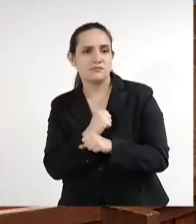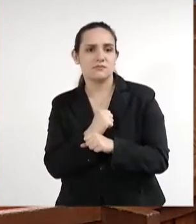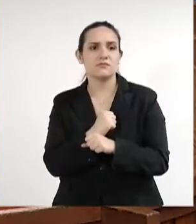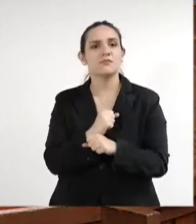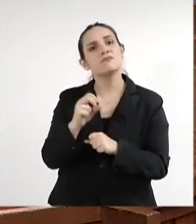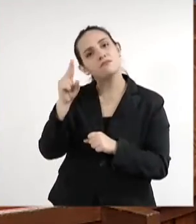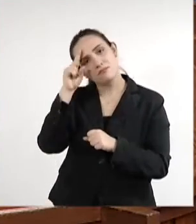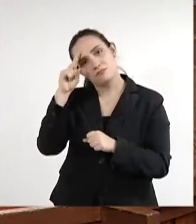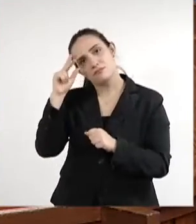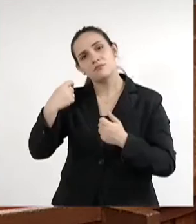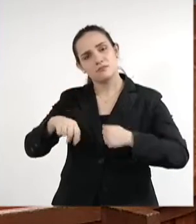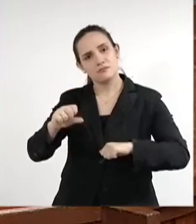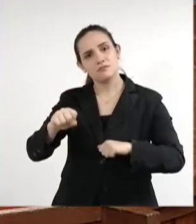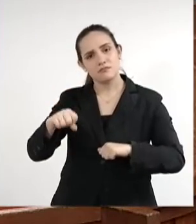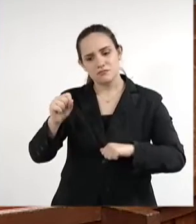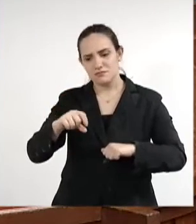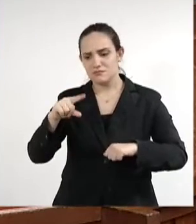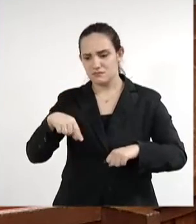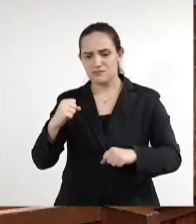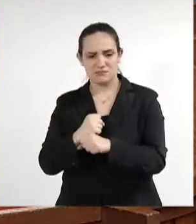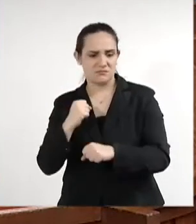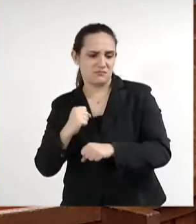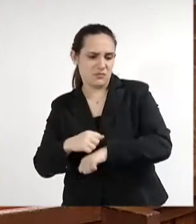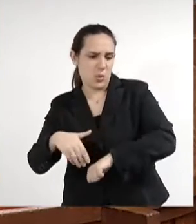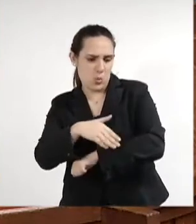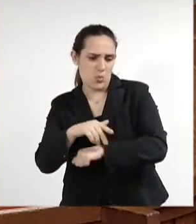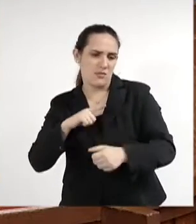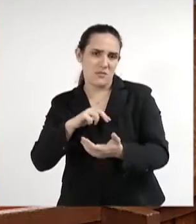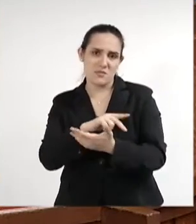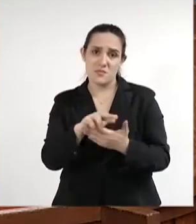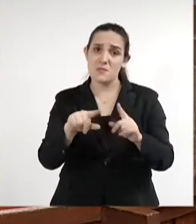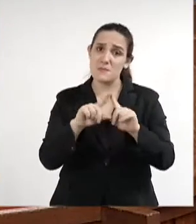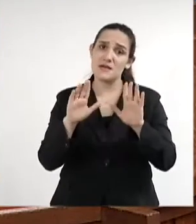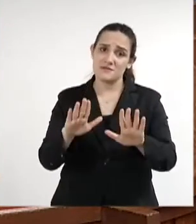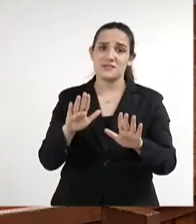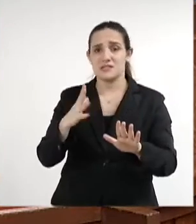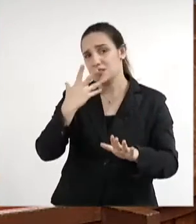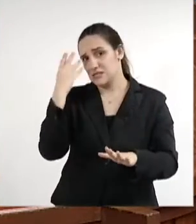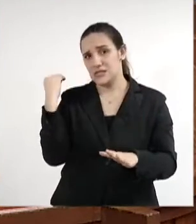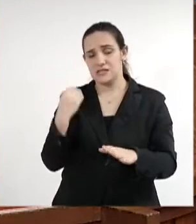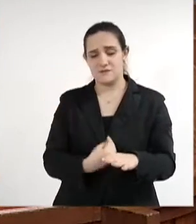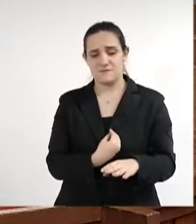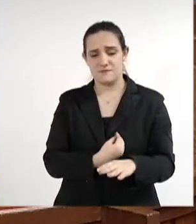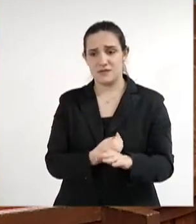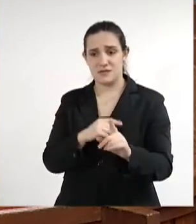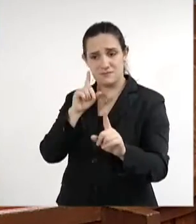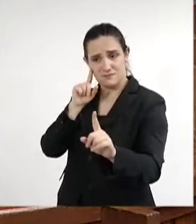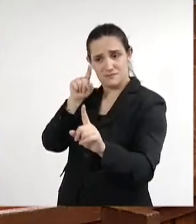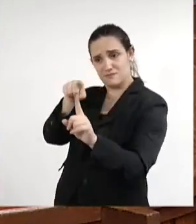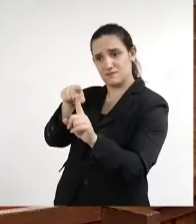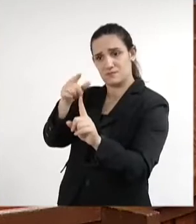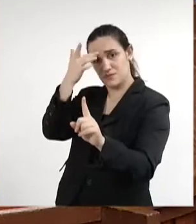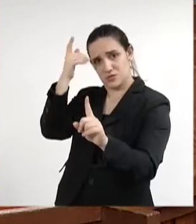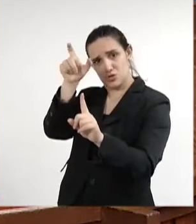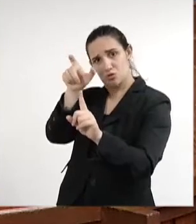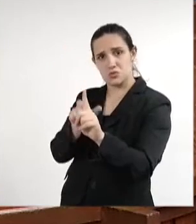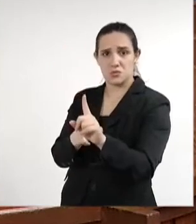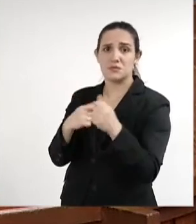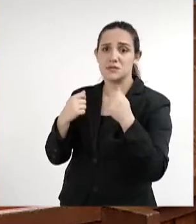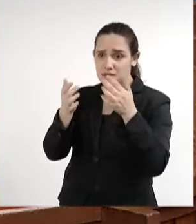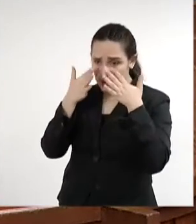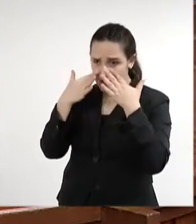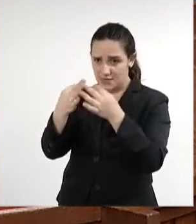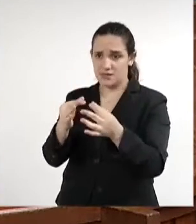tão necessárias, não é, de edificações, mas não falamos da vida, da pessoa, do ser humano. Então, o